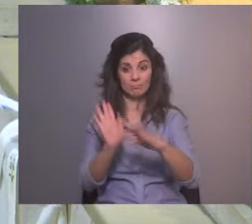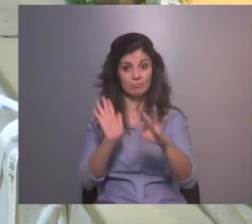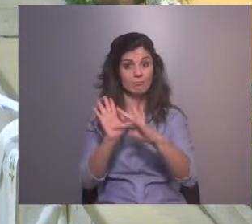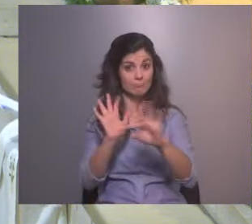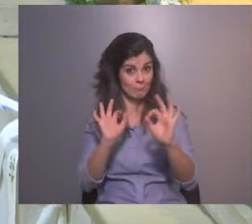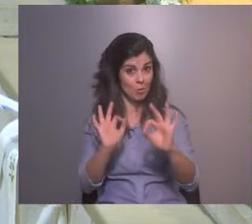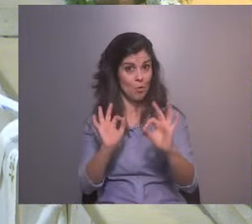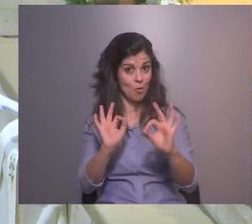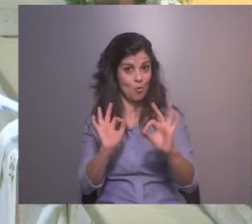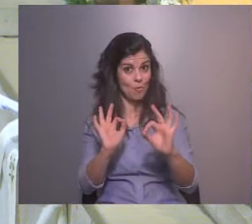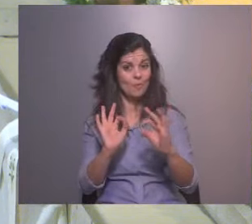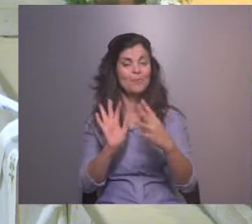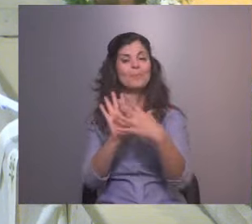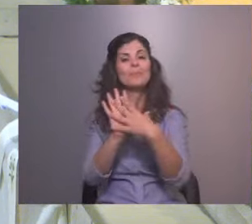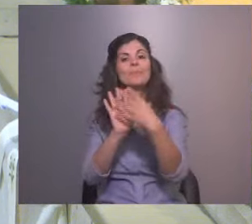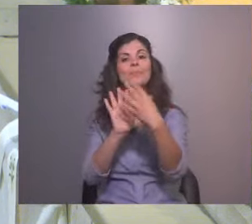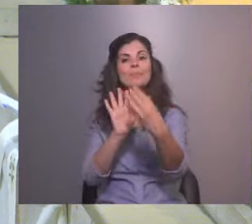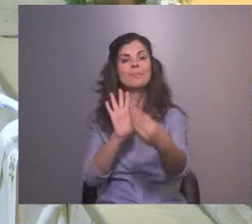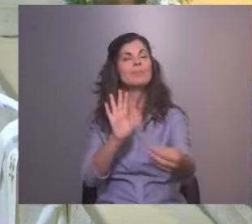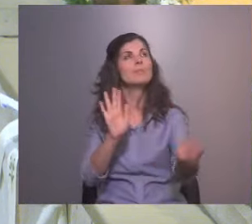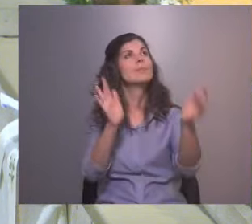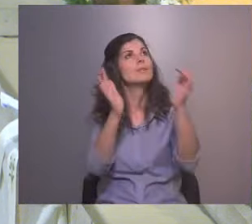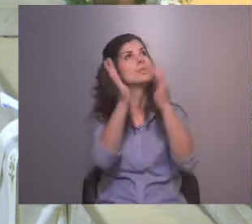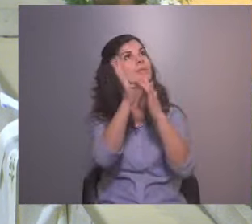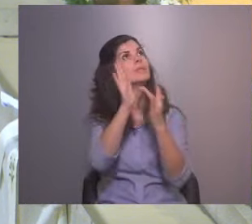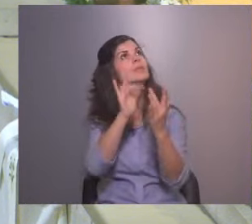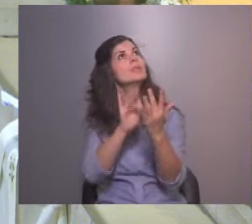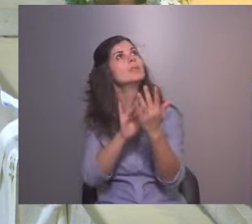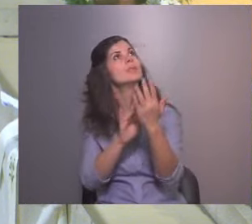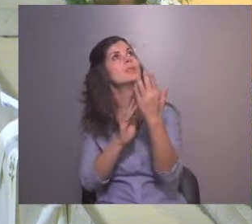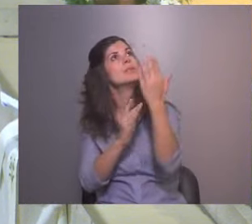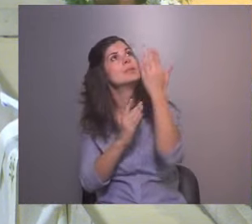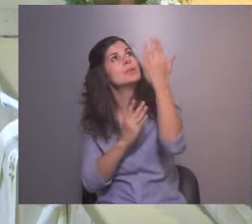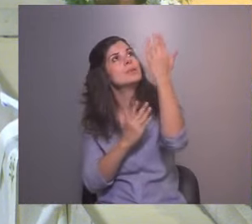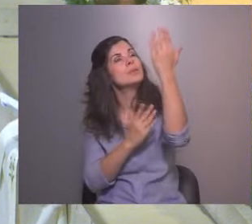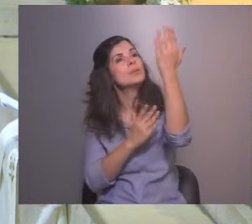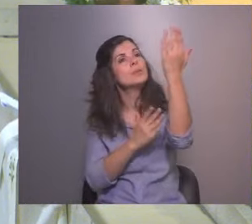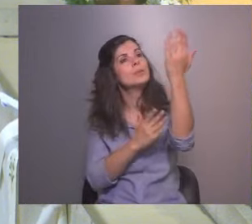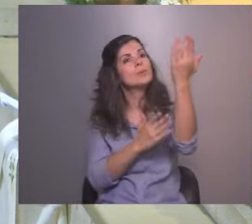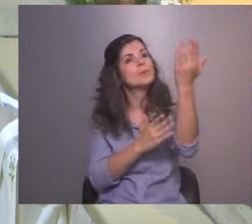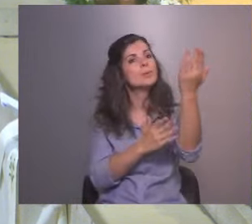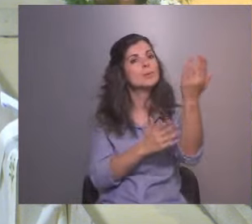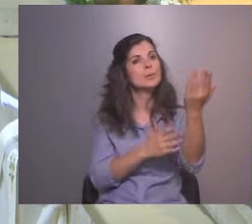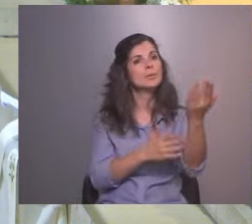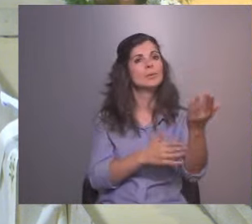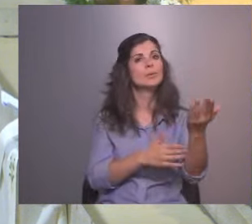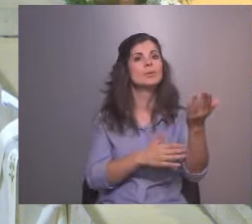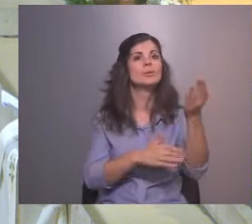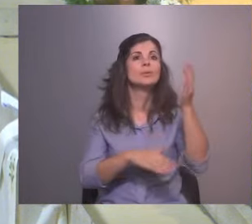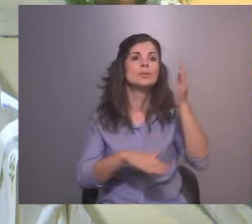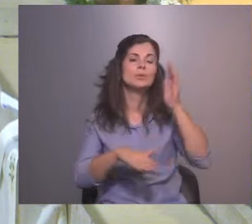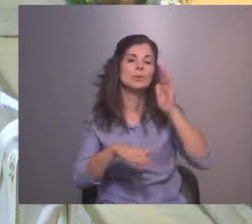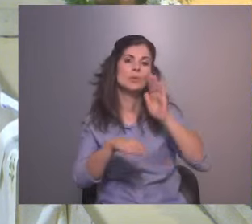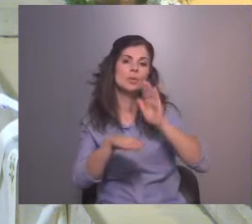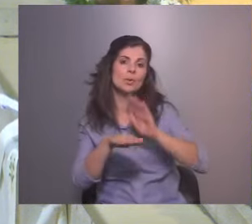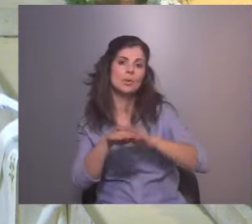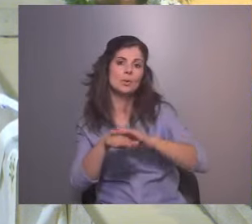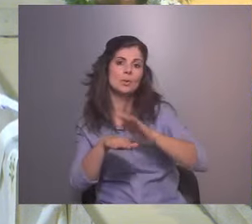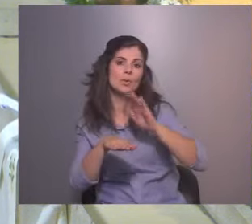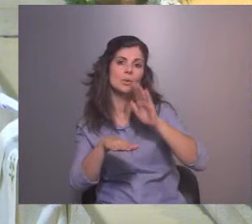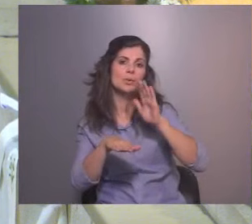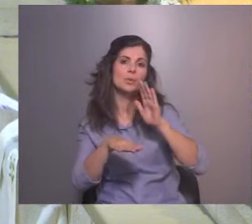amor, pela conversão dos